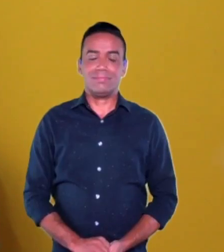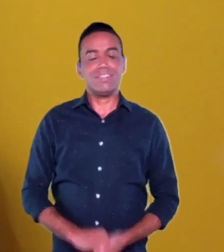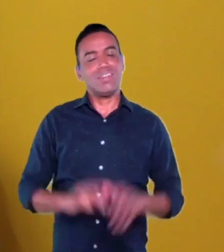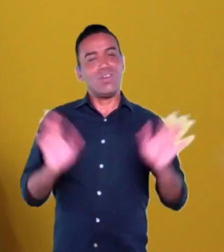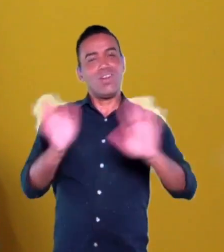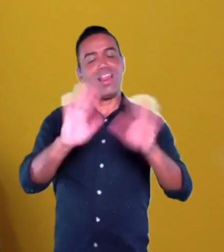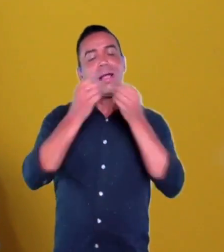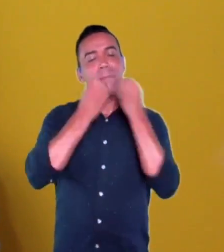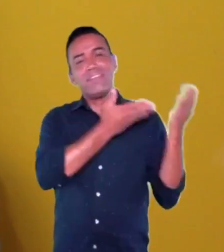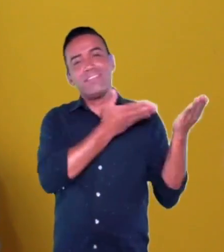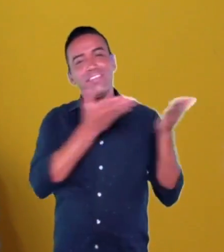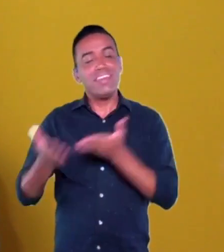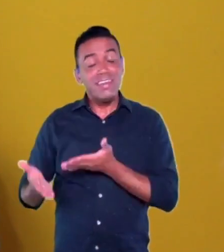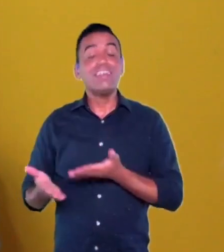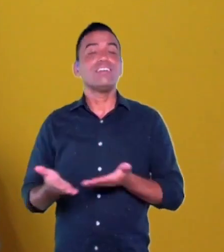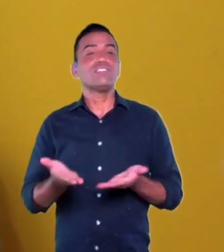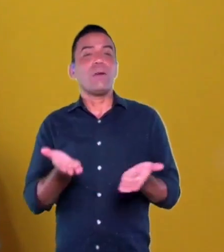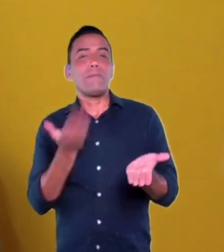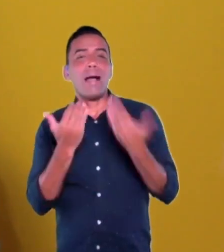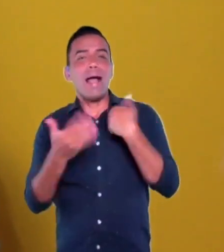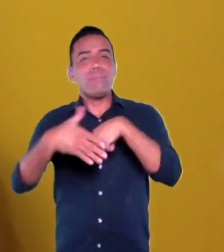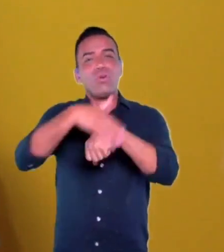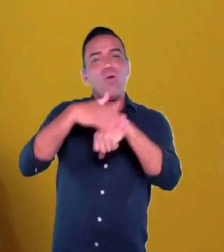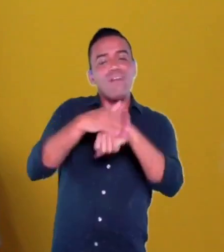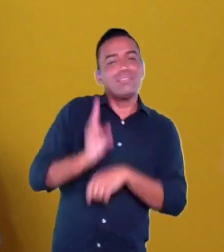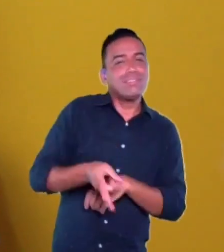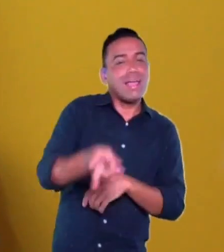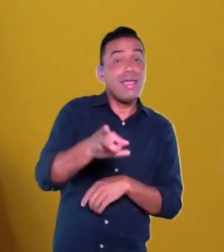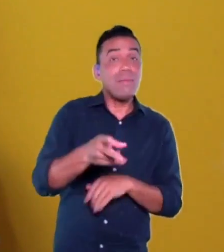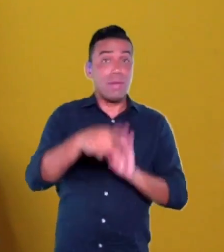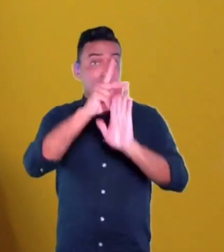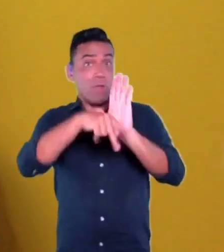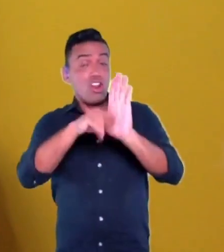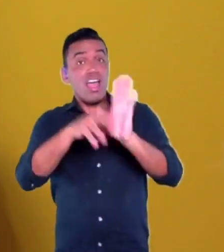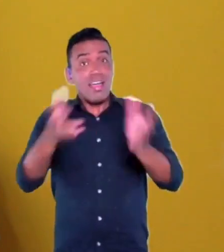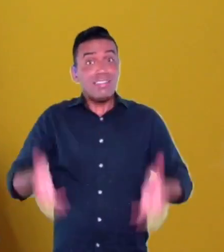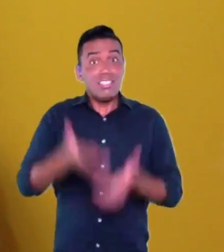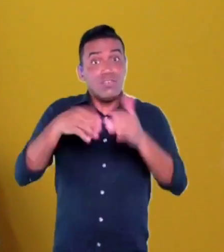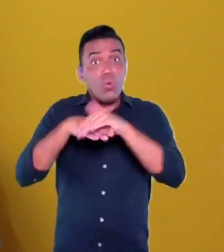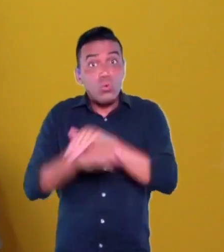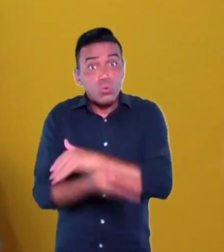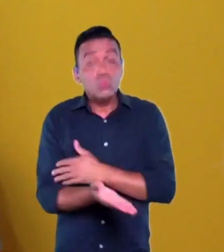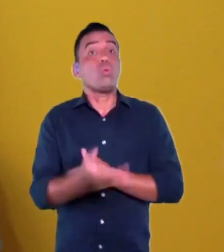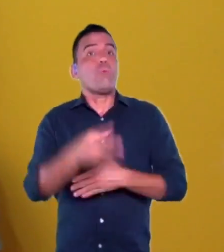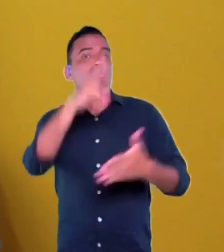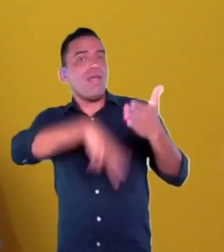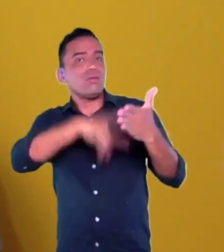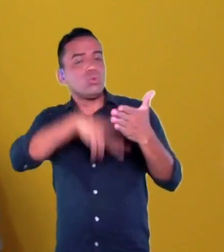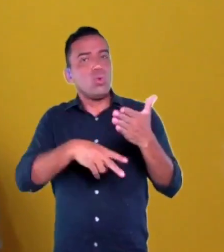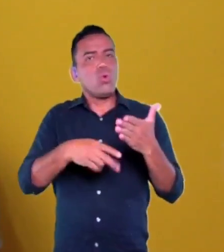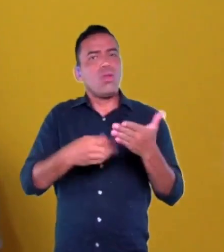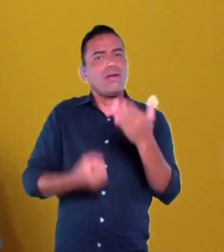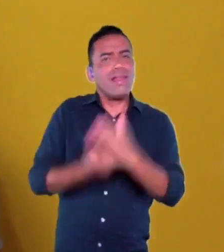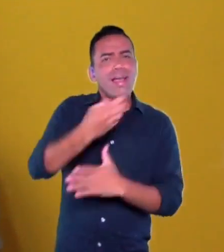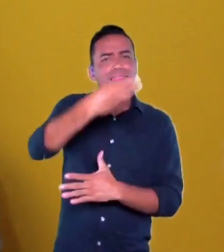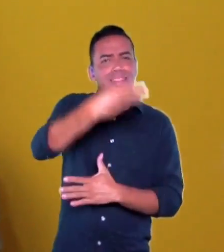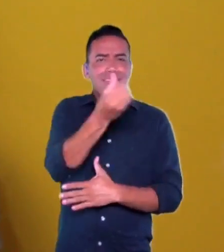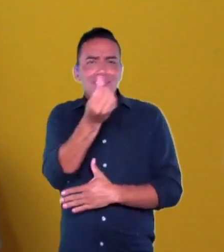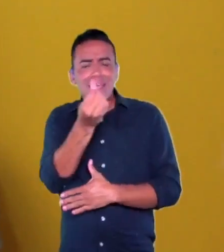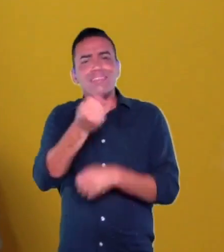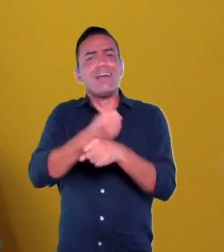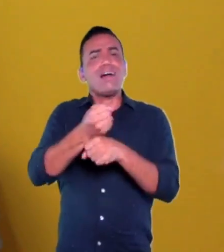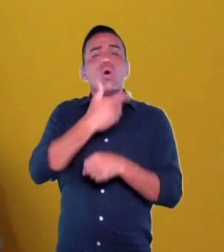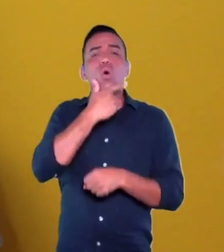Olá, bem-vindos ao Sempre um Papo. Este projeto de incentivo ao hábito da leitura, criado há 36 anos pelo jornalista